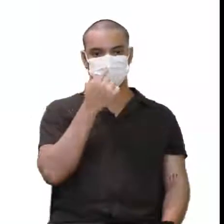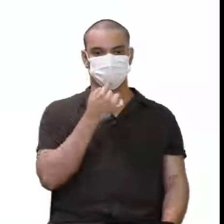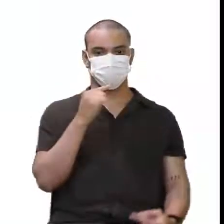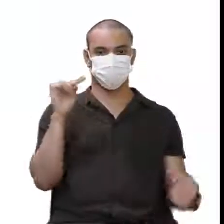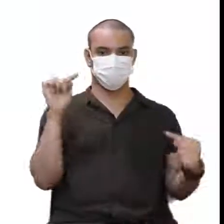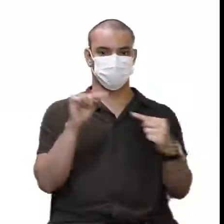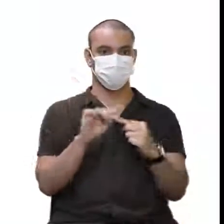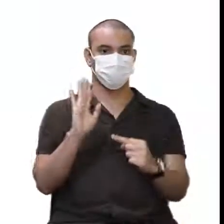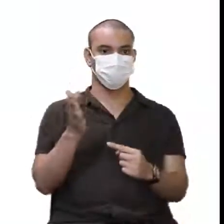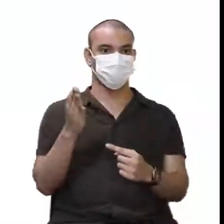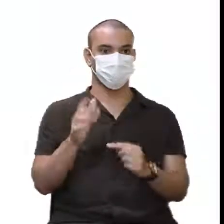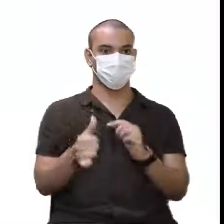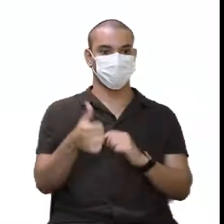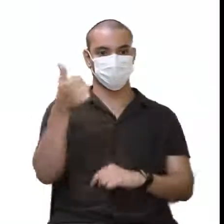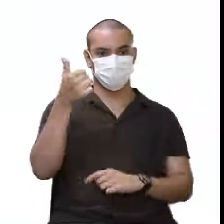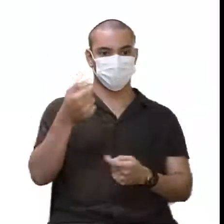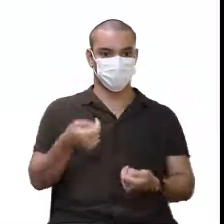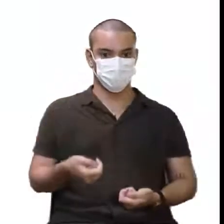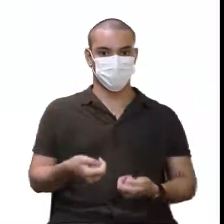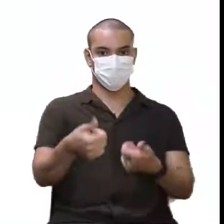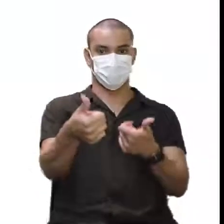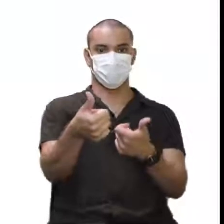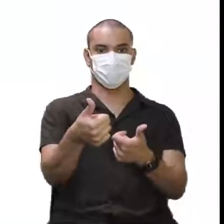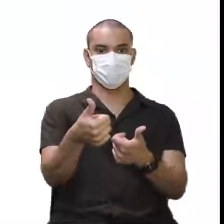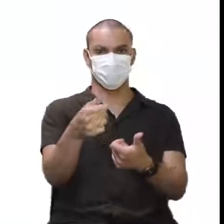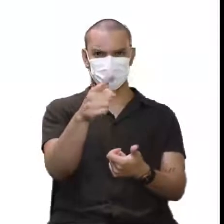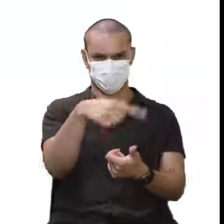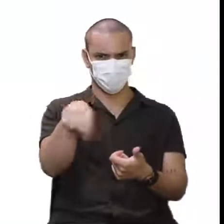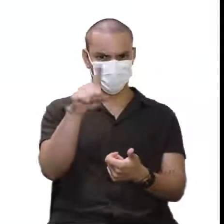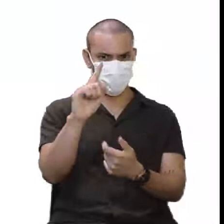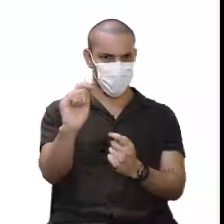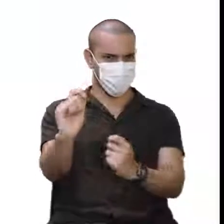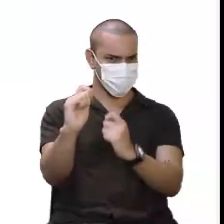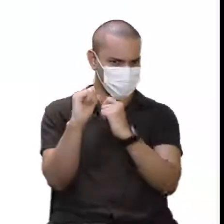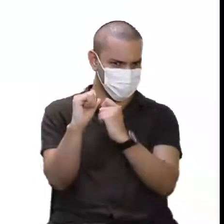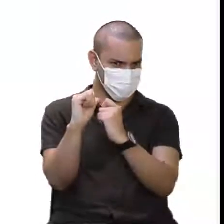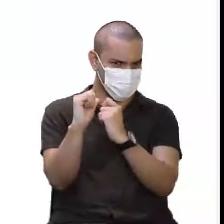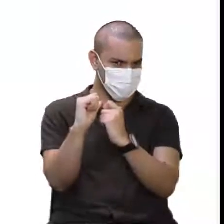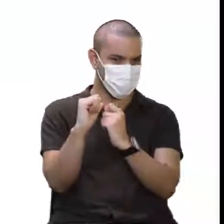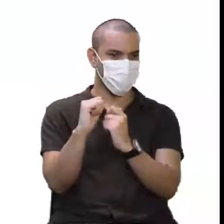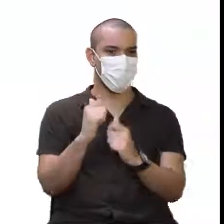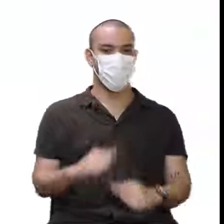dei um spoiler na questão 1, né? Mas tudo bem, se você titubeou aí, você não pegou.